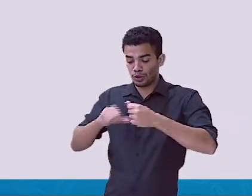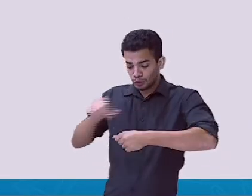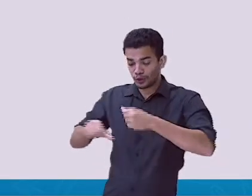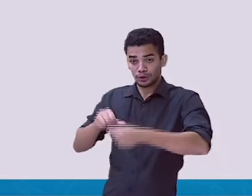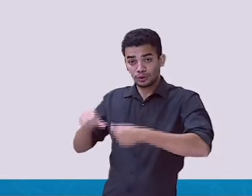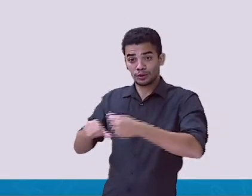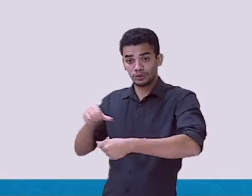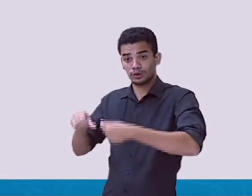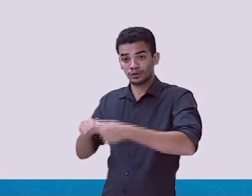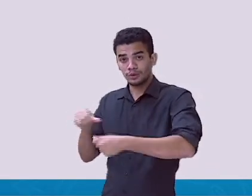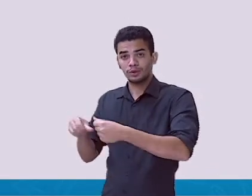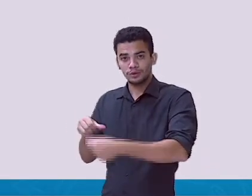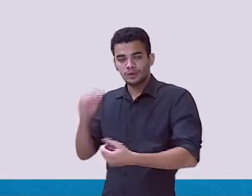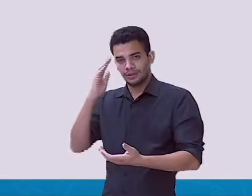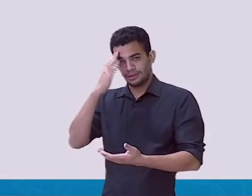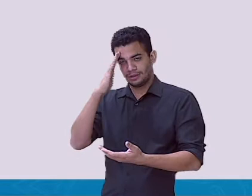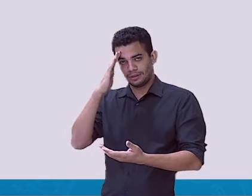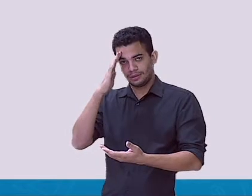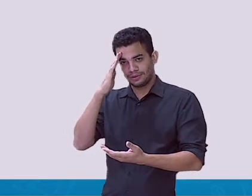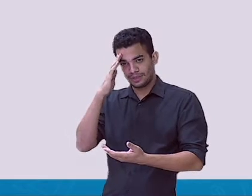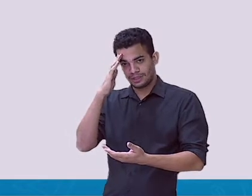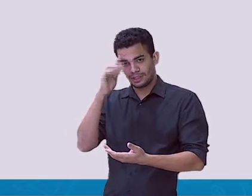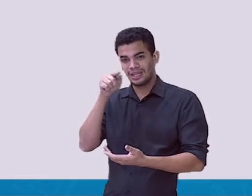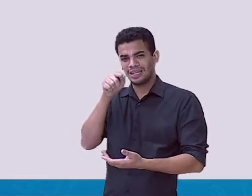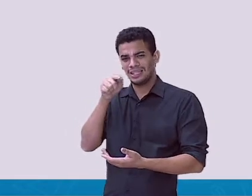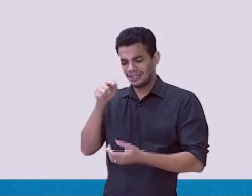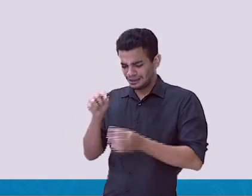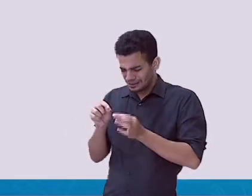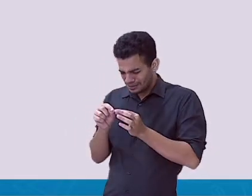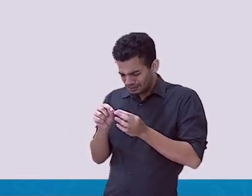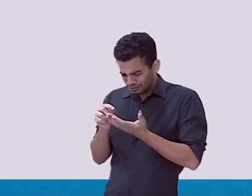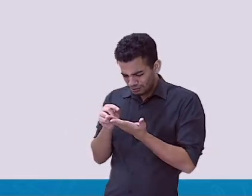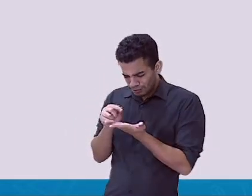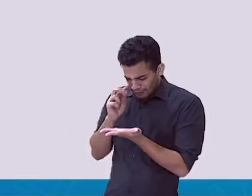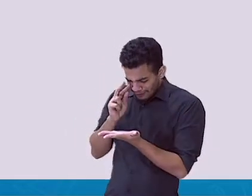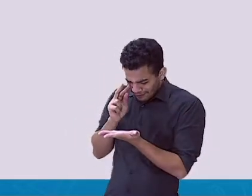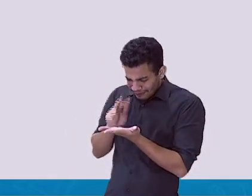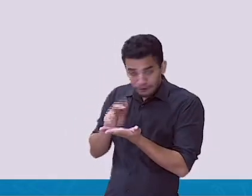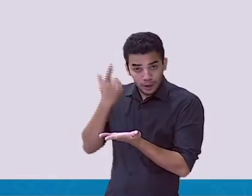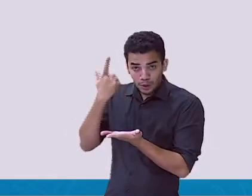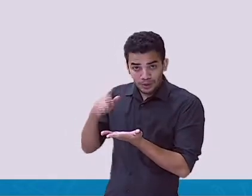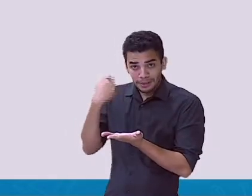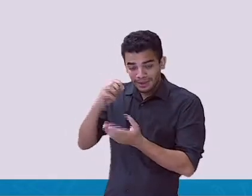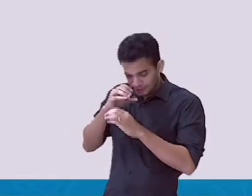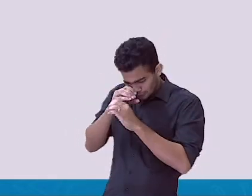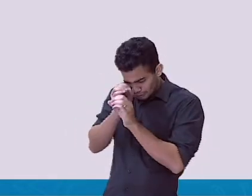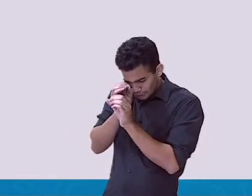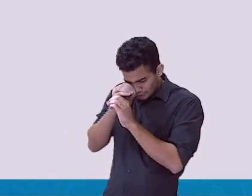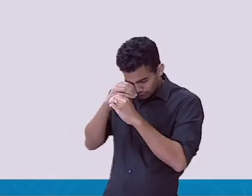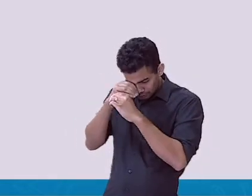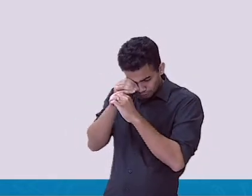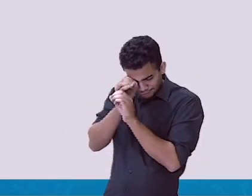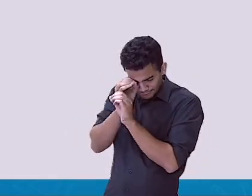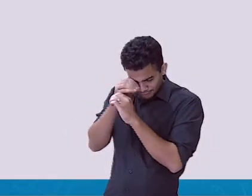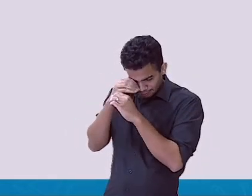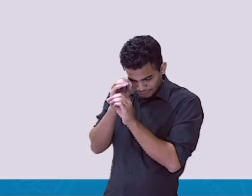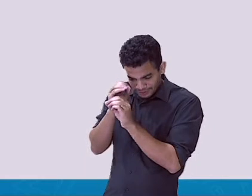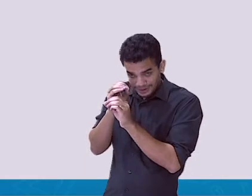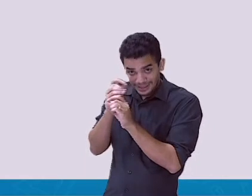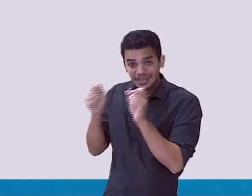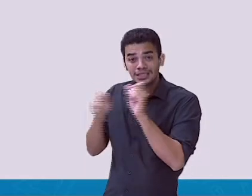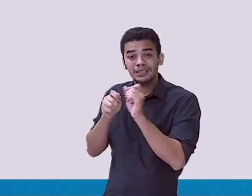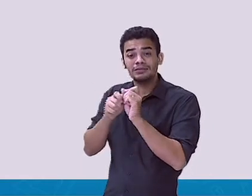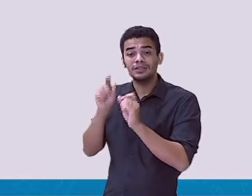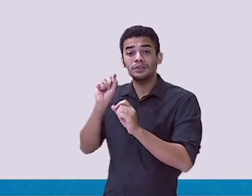não percebem, não têm noção de que ali pode ter uma quantidade excessiva de ácaro. Mas não só